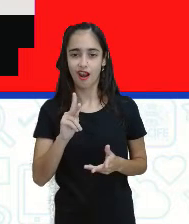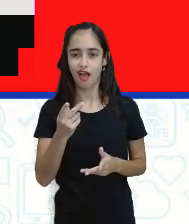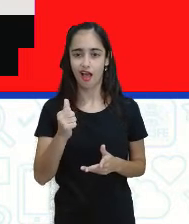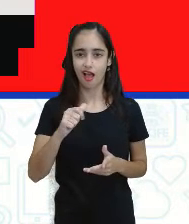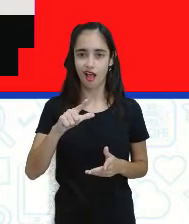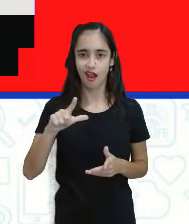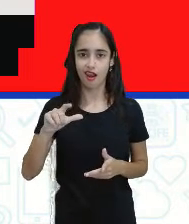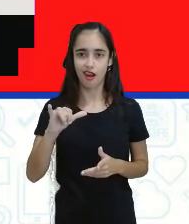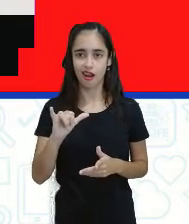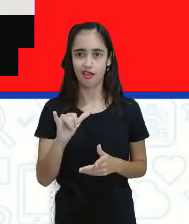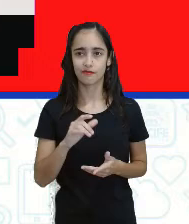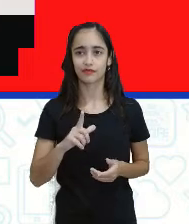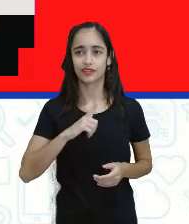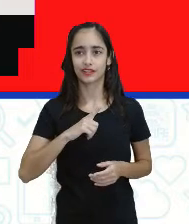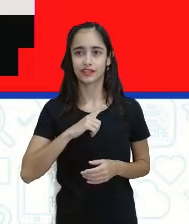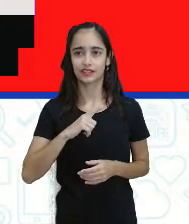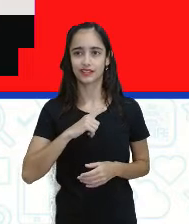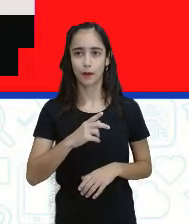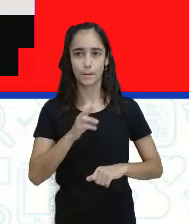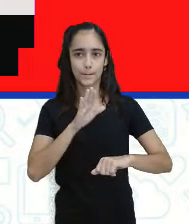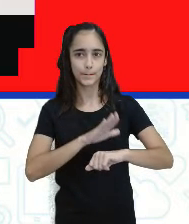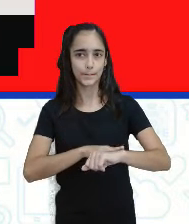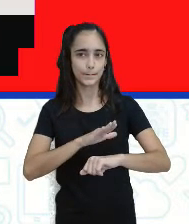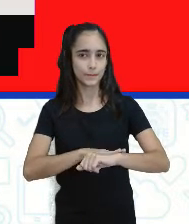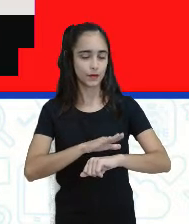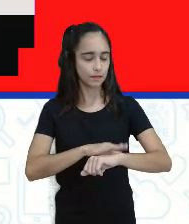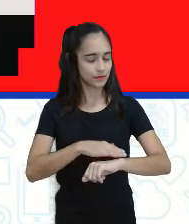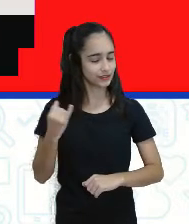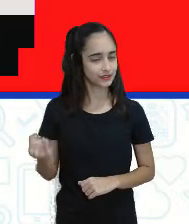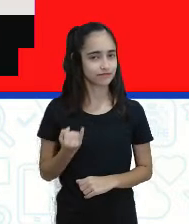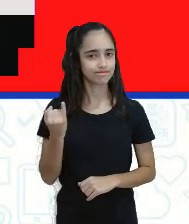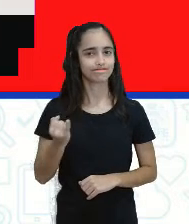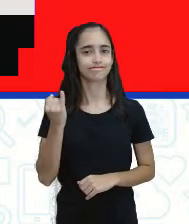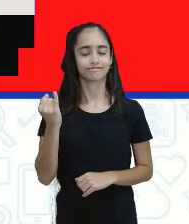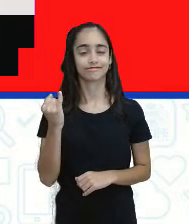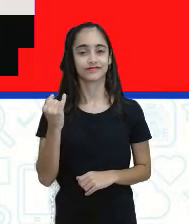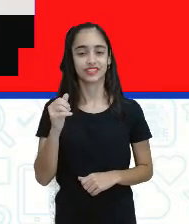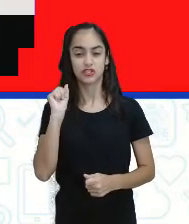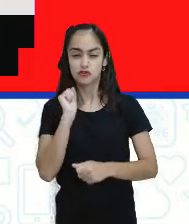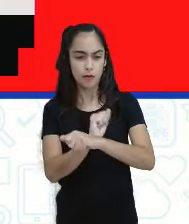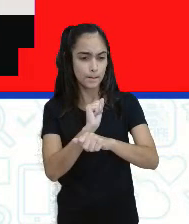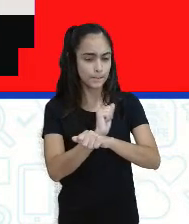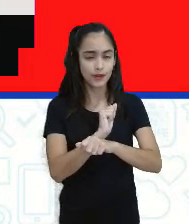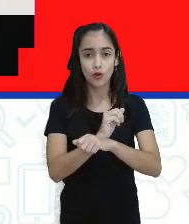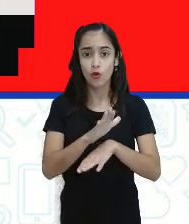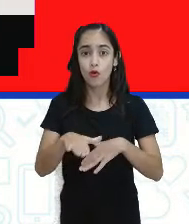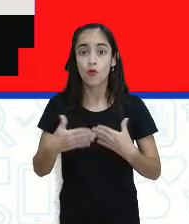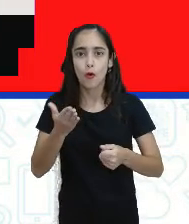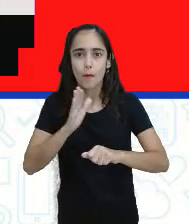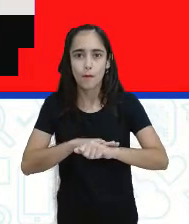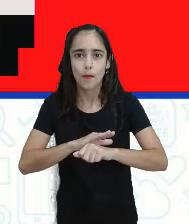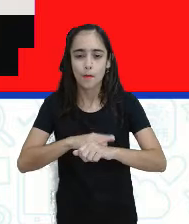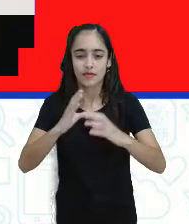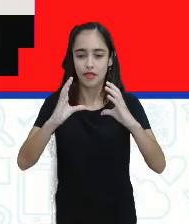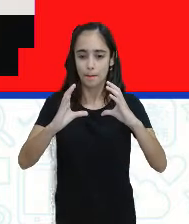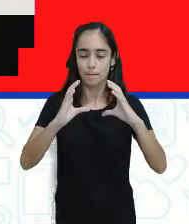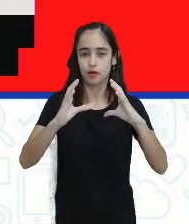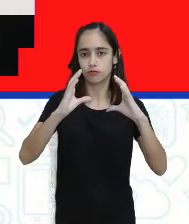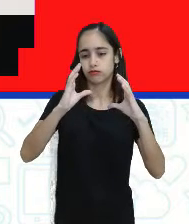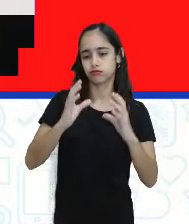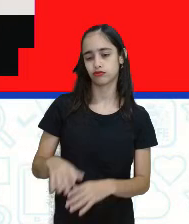fica esperando para ver em que momento a bola vai cair. Então, por quê? Um time fica